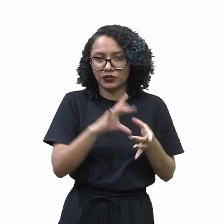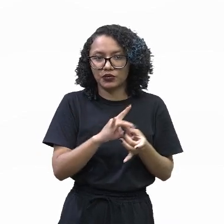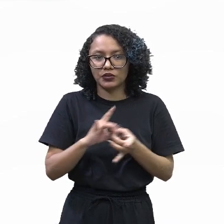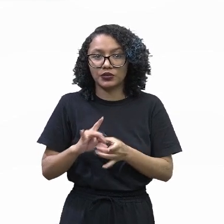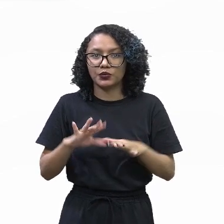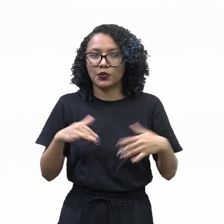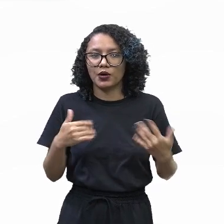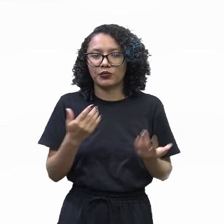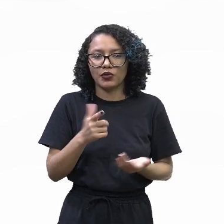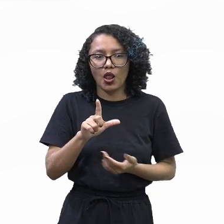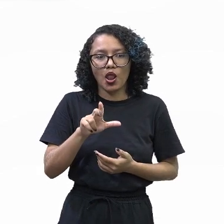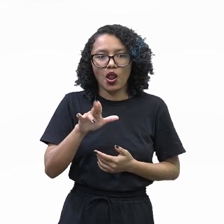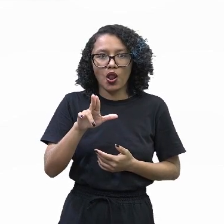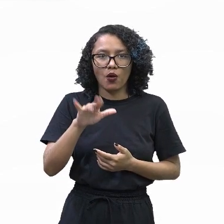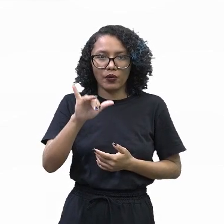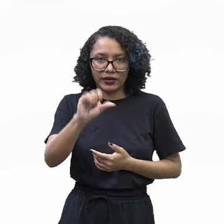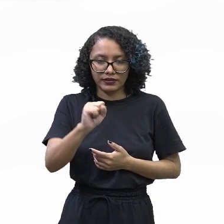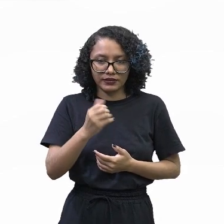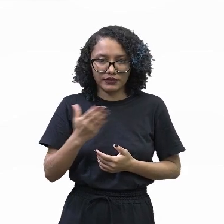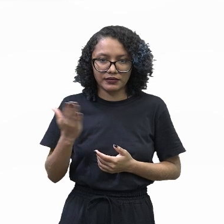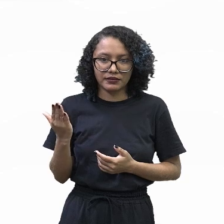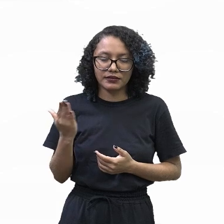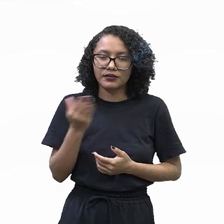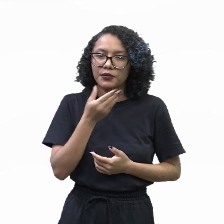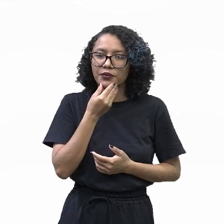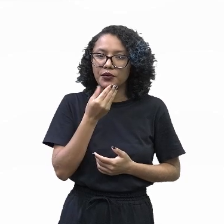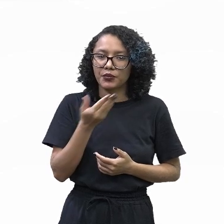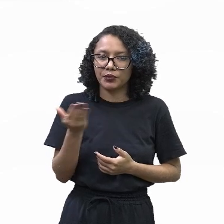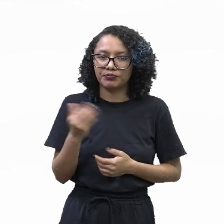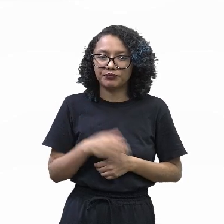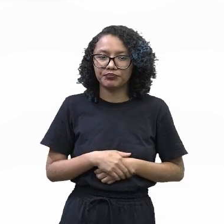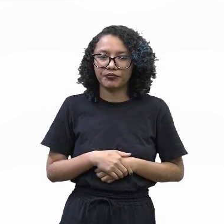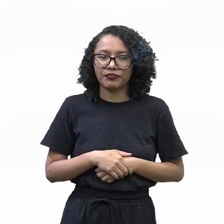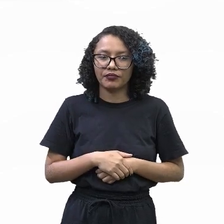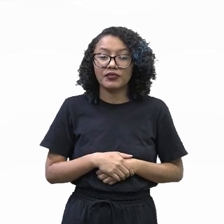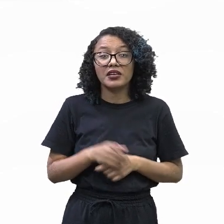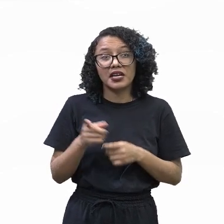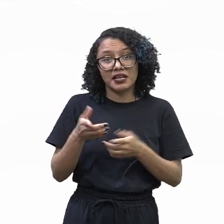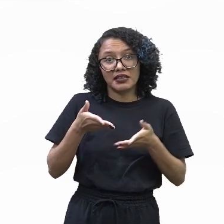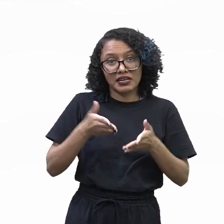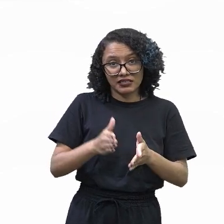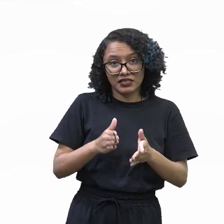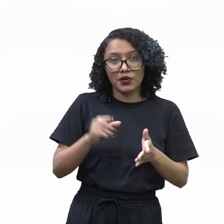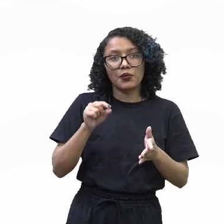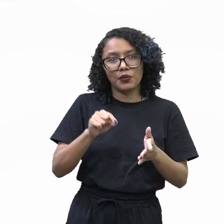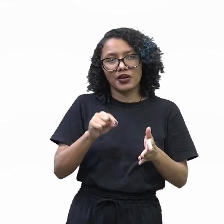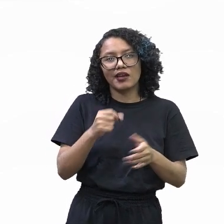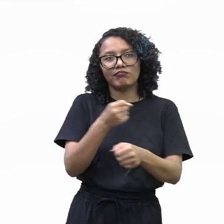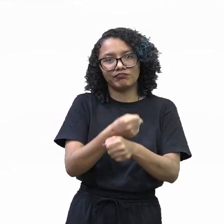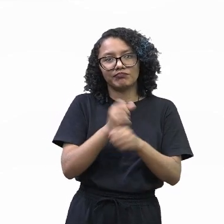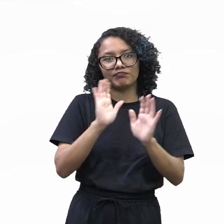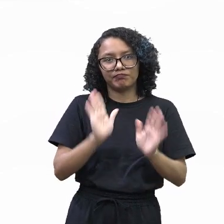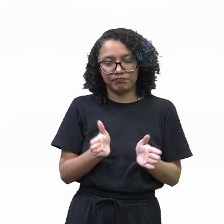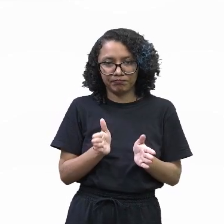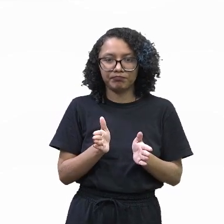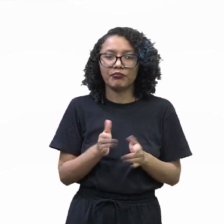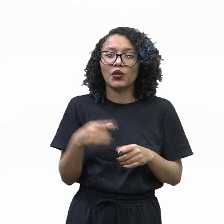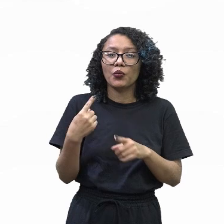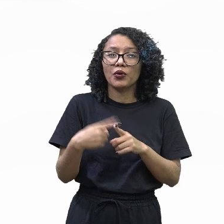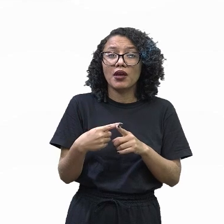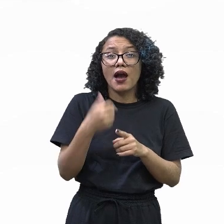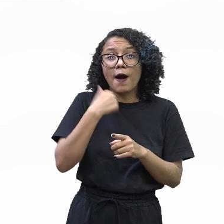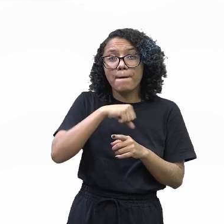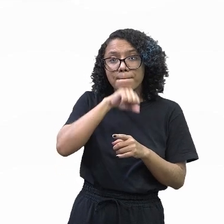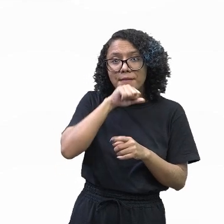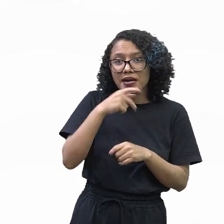Luiz Gama. Vale lembrar que Luiz Gama ele nasceu na condição de escravizado, visto que a sua mãe